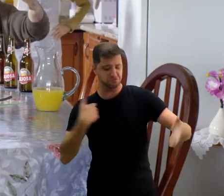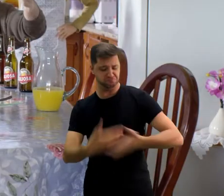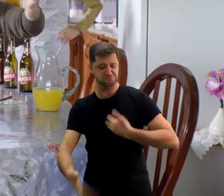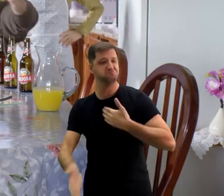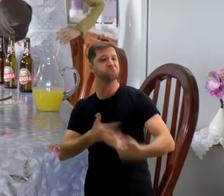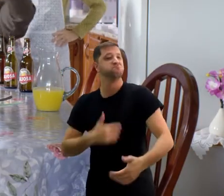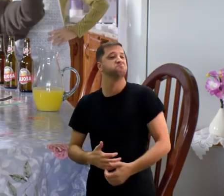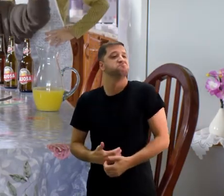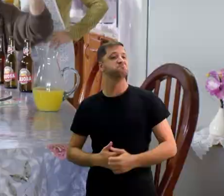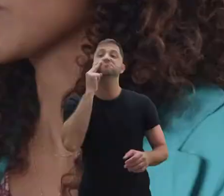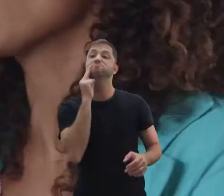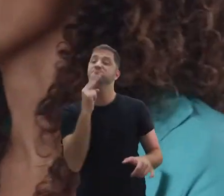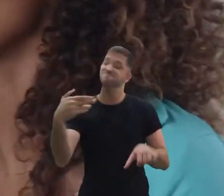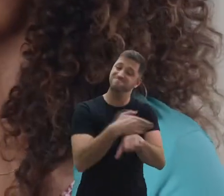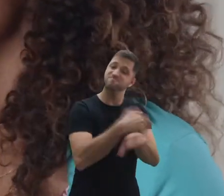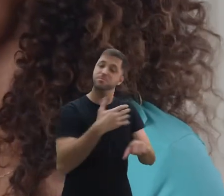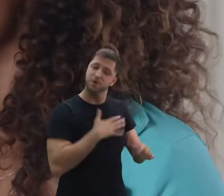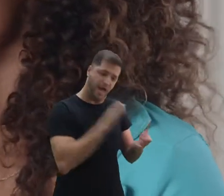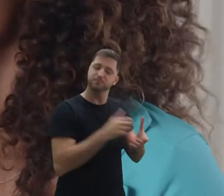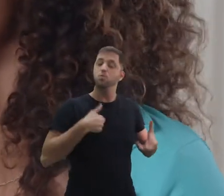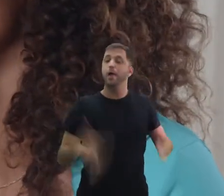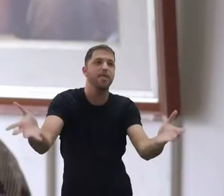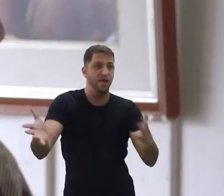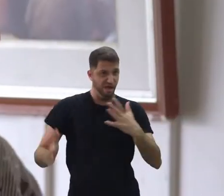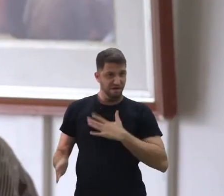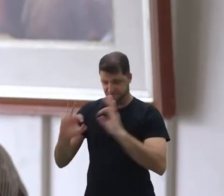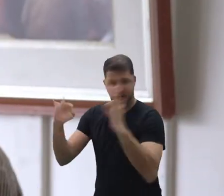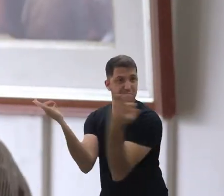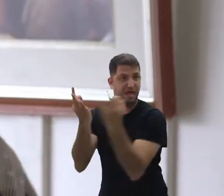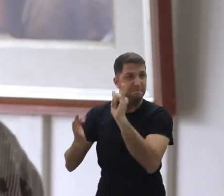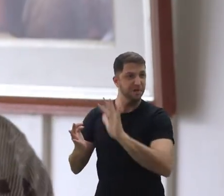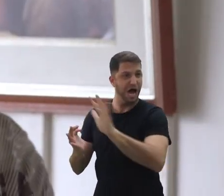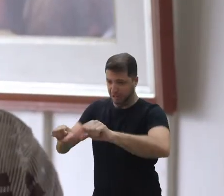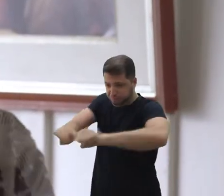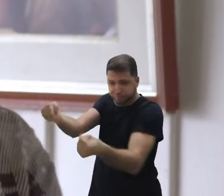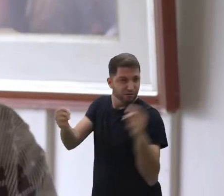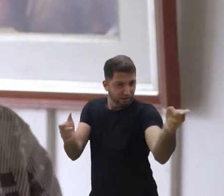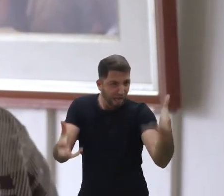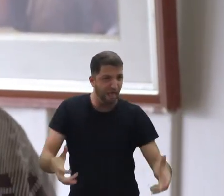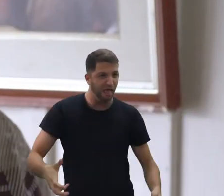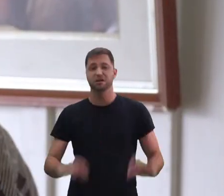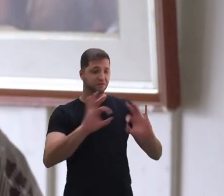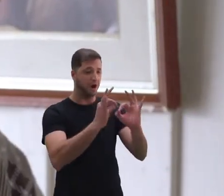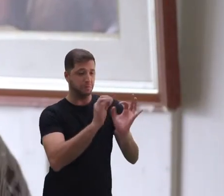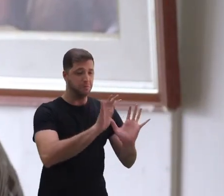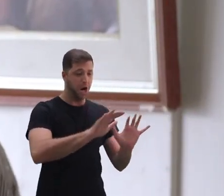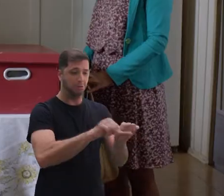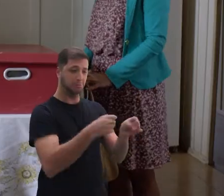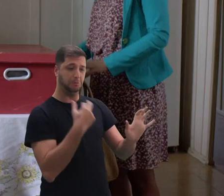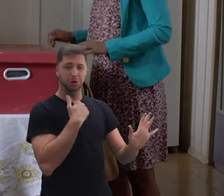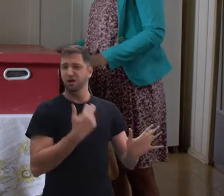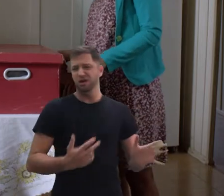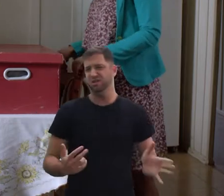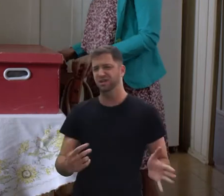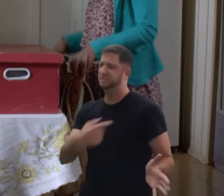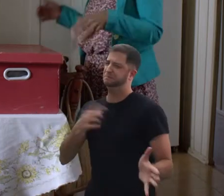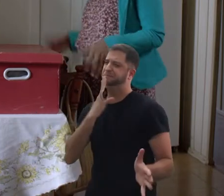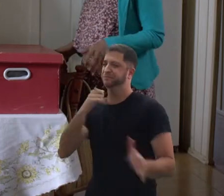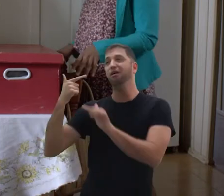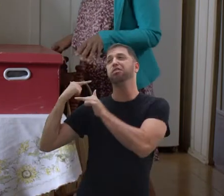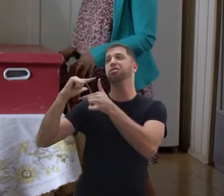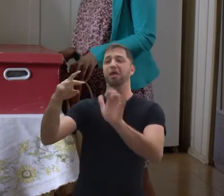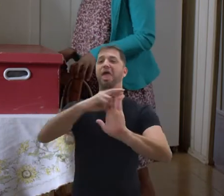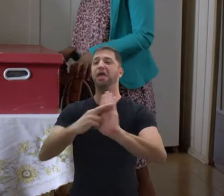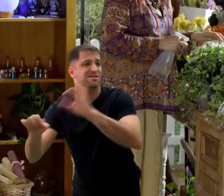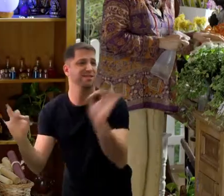é evangélica ou diabo que ela seja. Tipo, eu não quero o pastor feminino envolvido nisso. O que que quer? Acabar com a reputação da família? isso? Reputação? Pai, não vem com esse